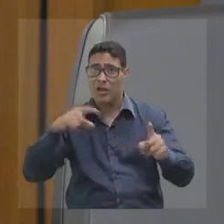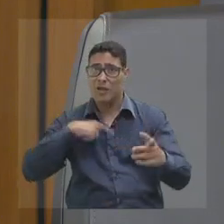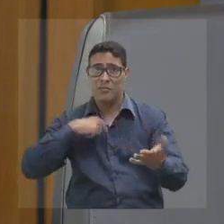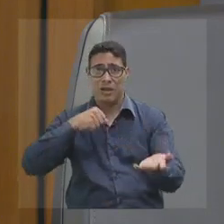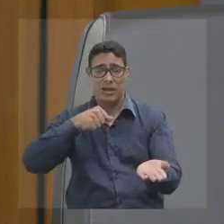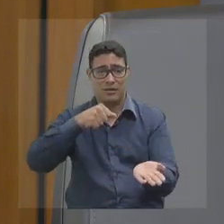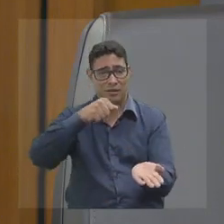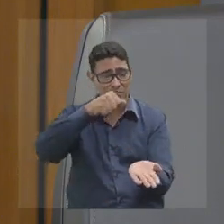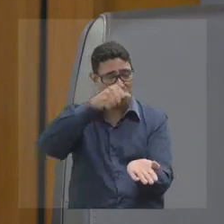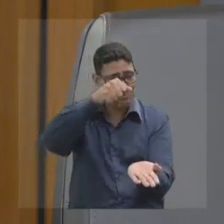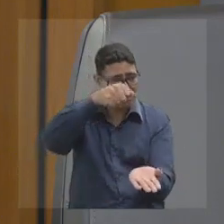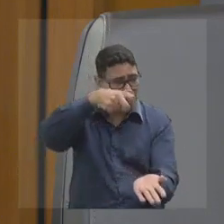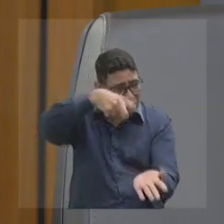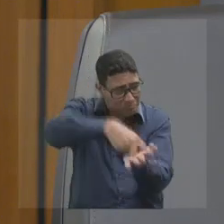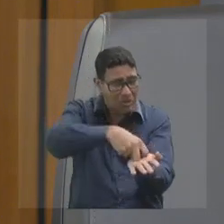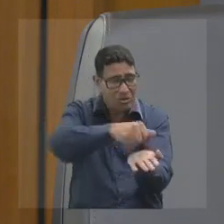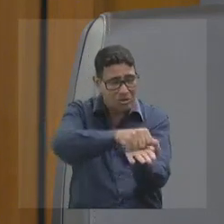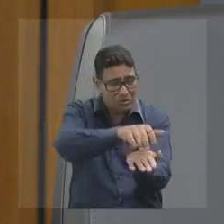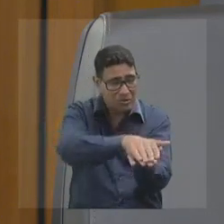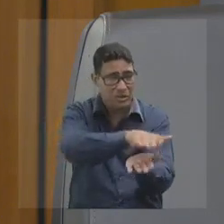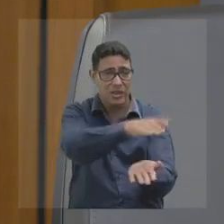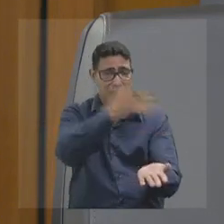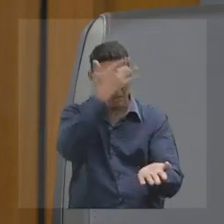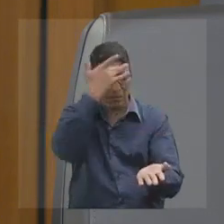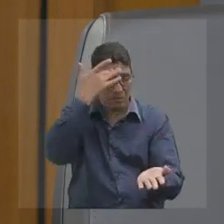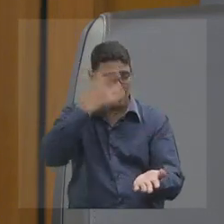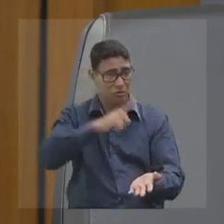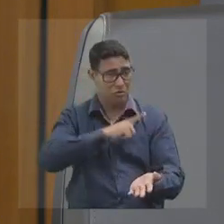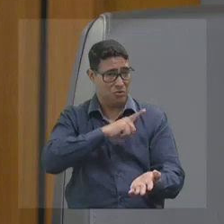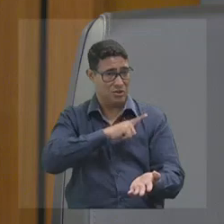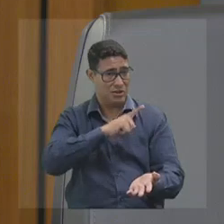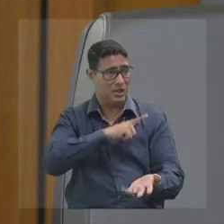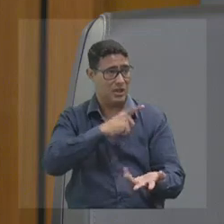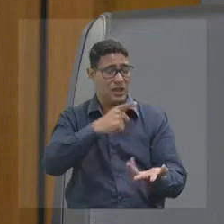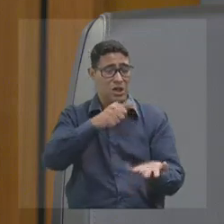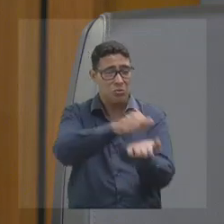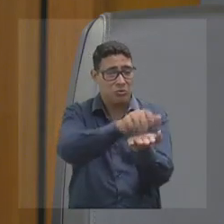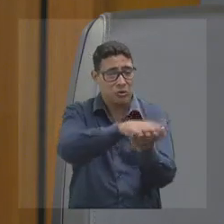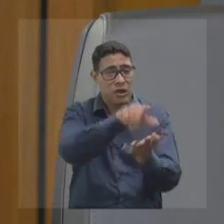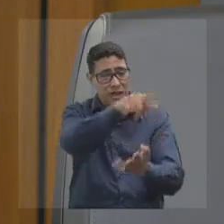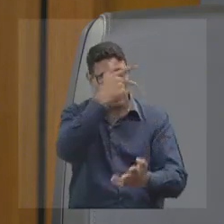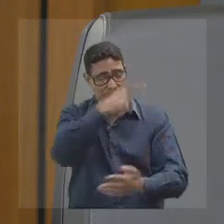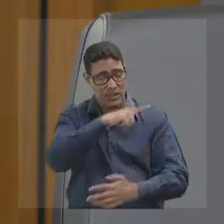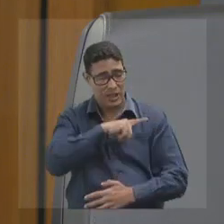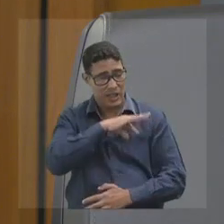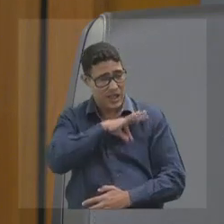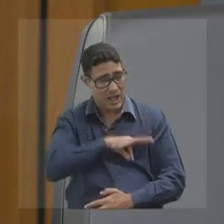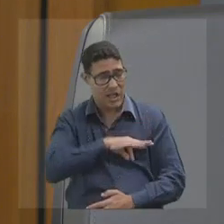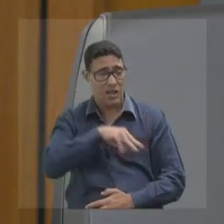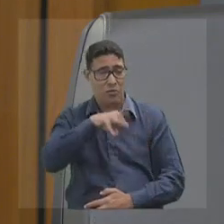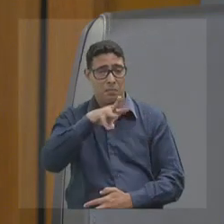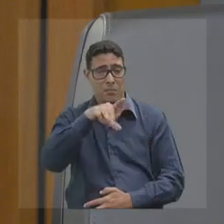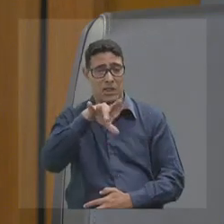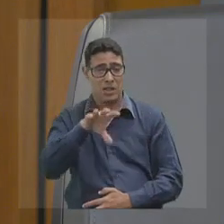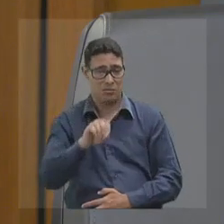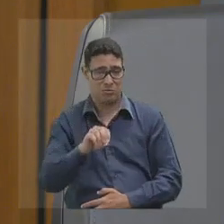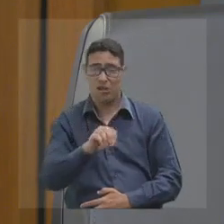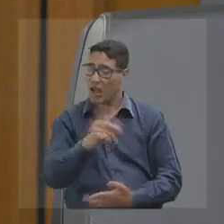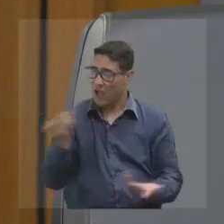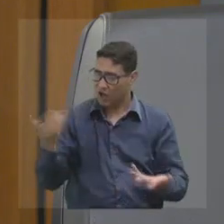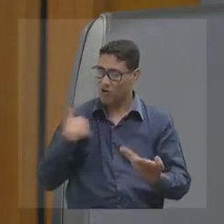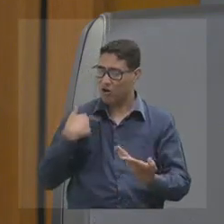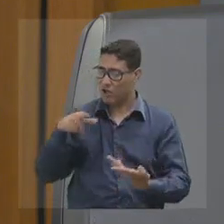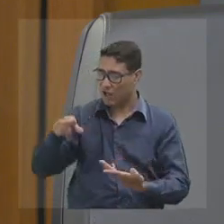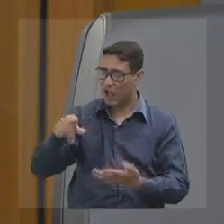lá no mínimo enquanto está discutindo isenção para empresa que estado é esse que cuida só dos grandes não pode não pode eu sempre